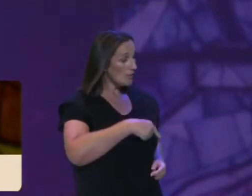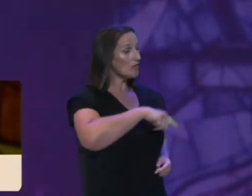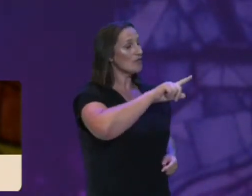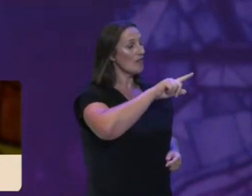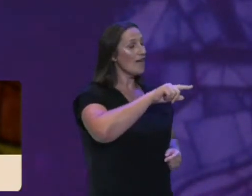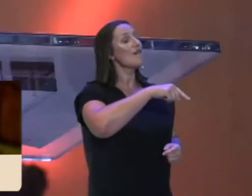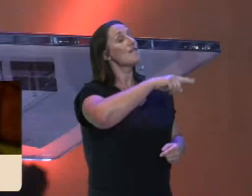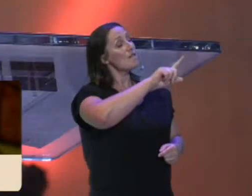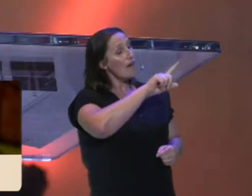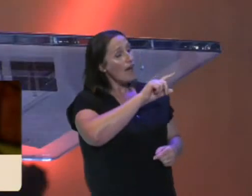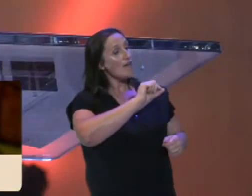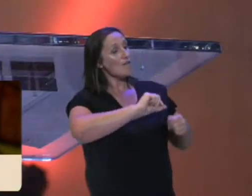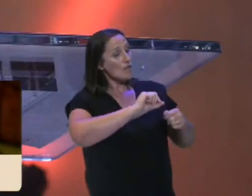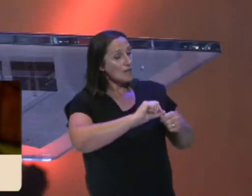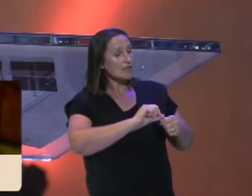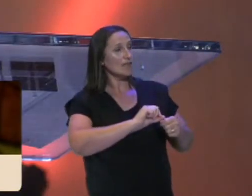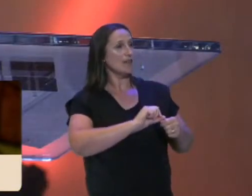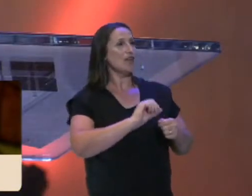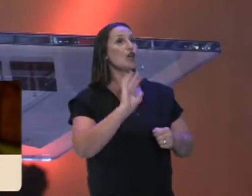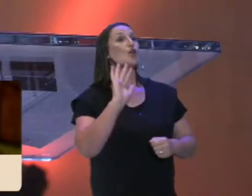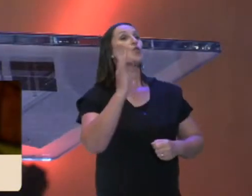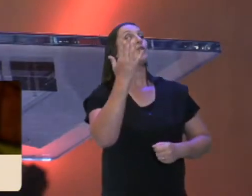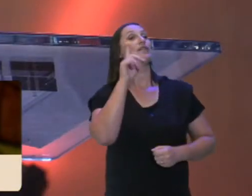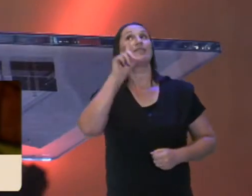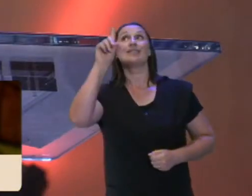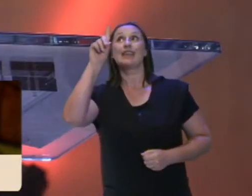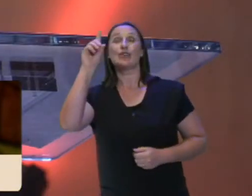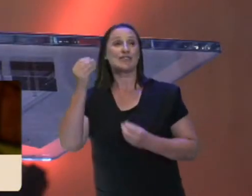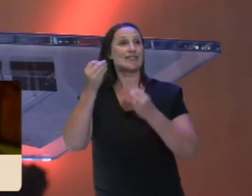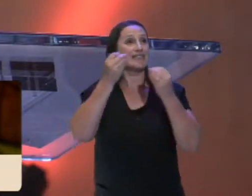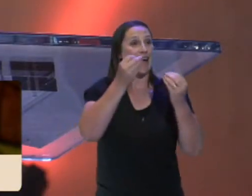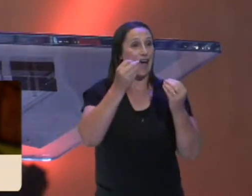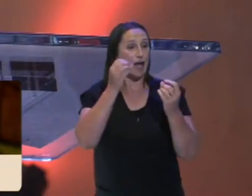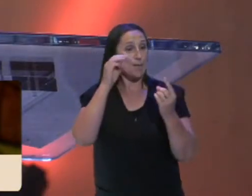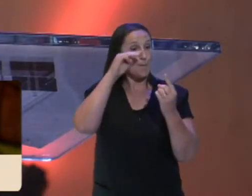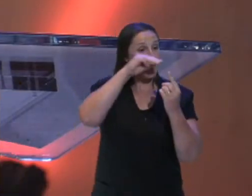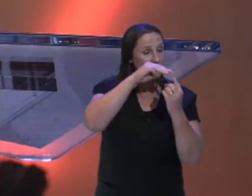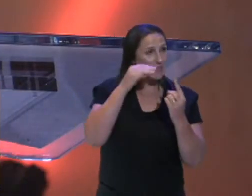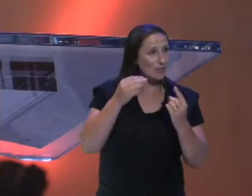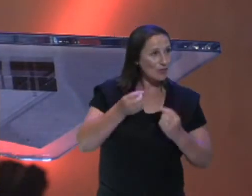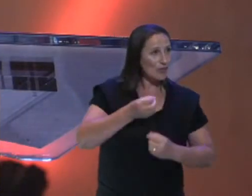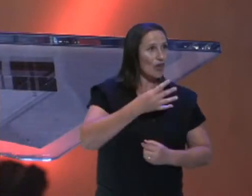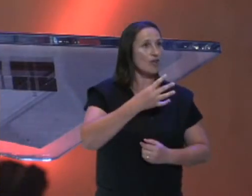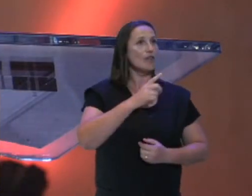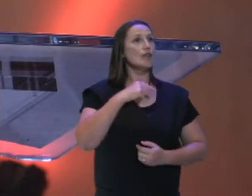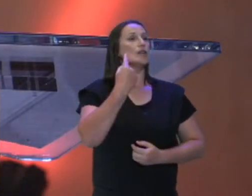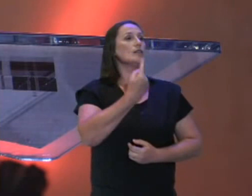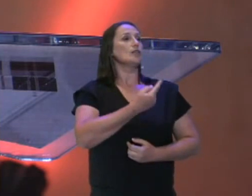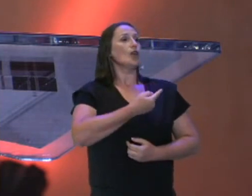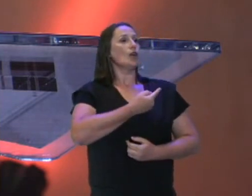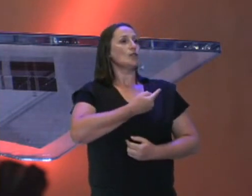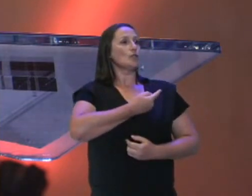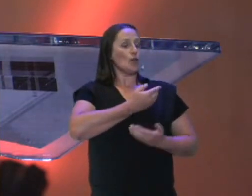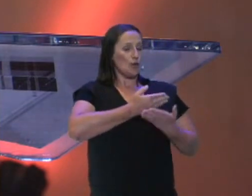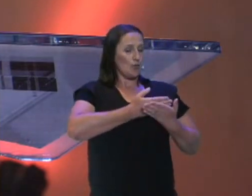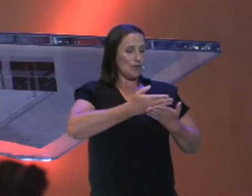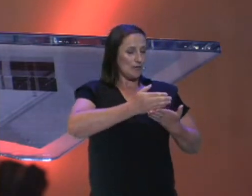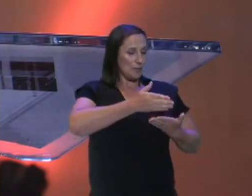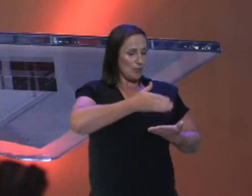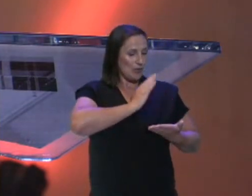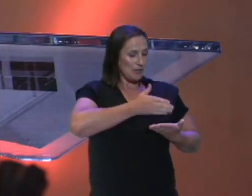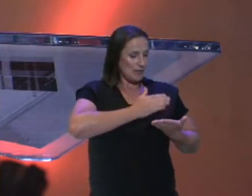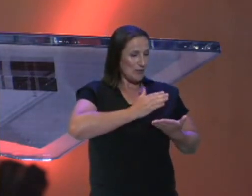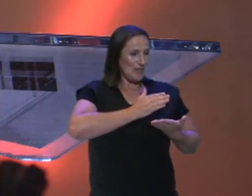Ele dá essa nova missão, a gente tem força interior para poder sair